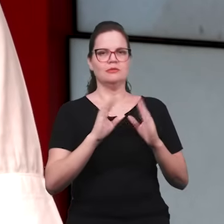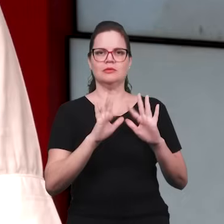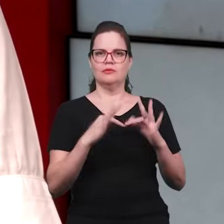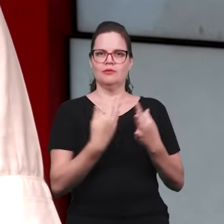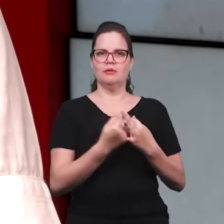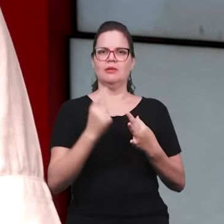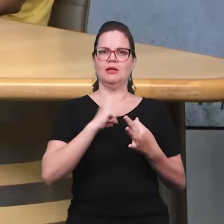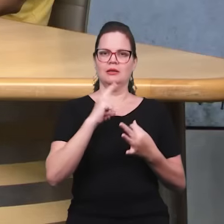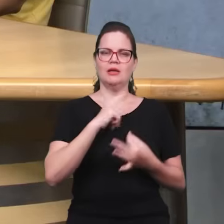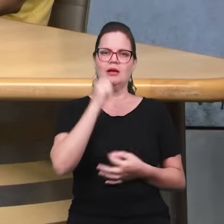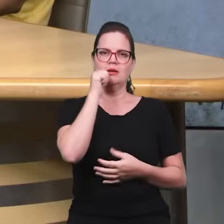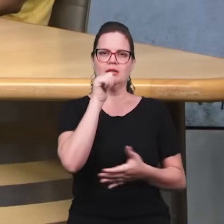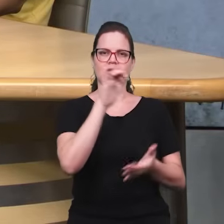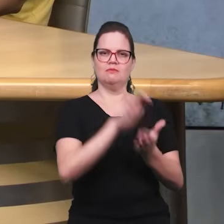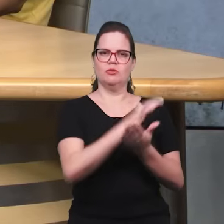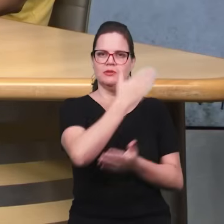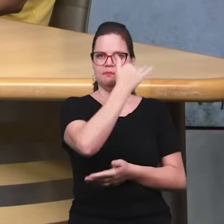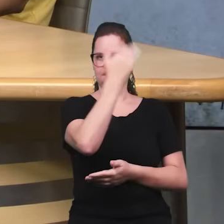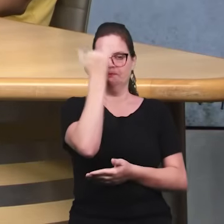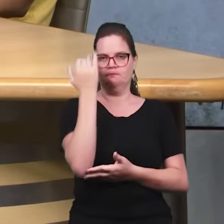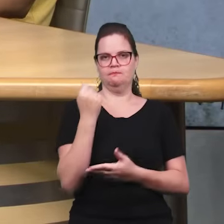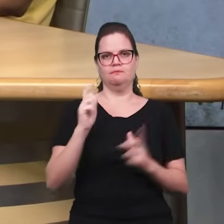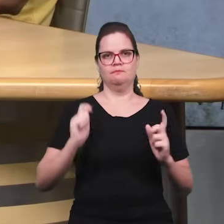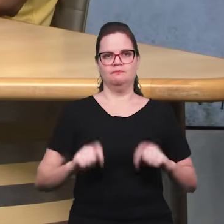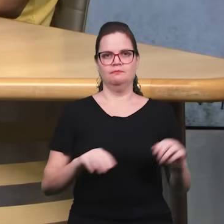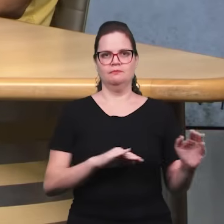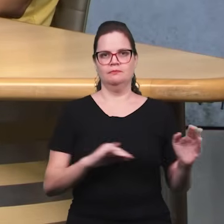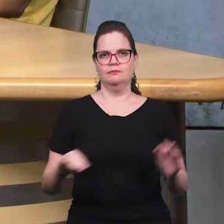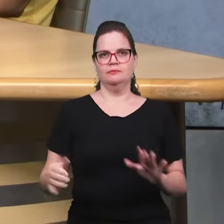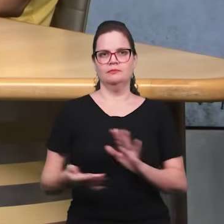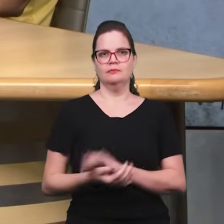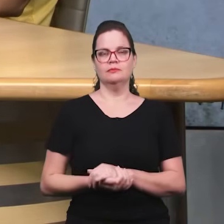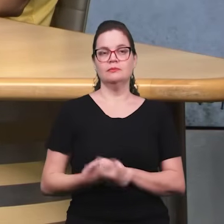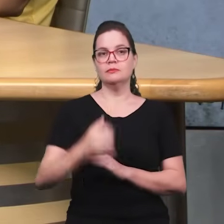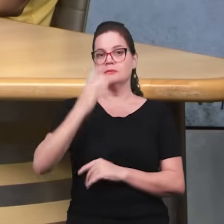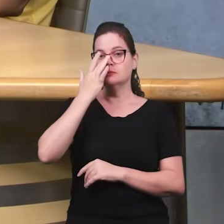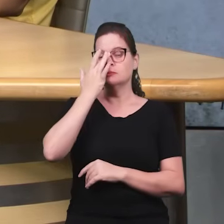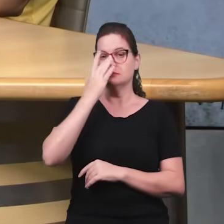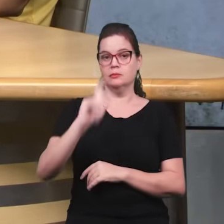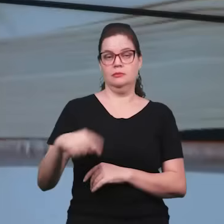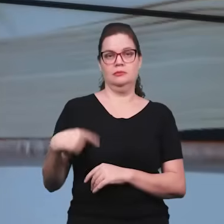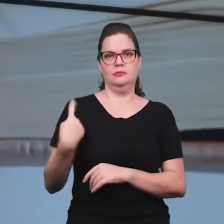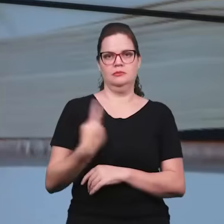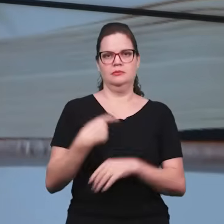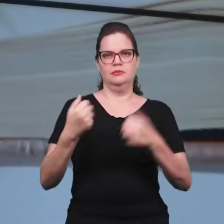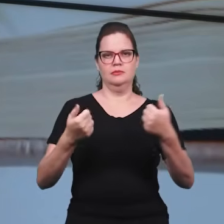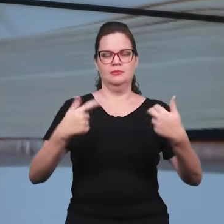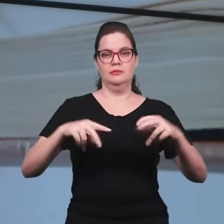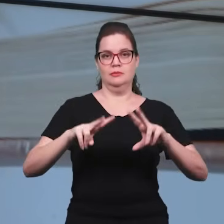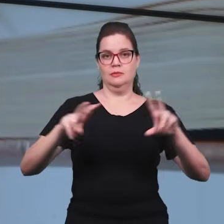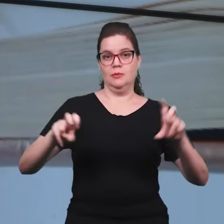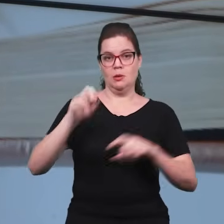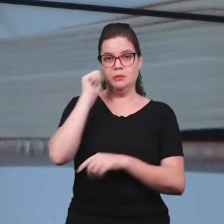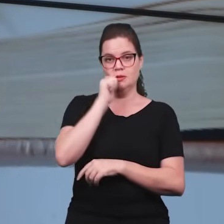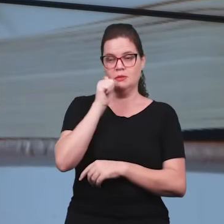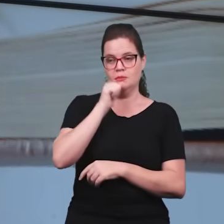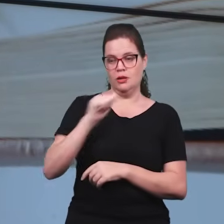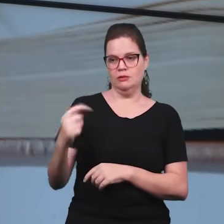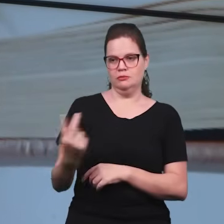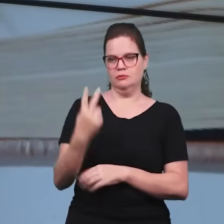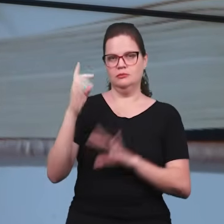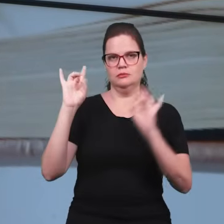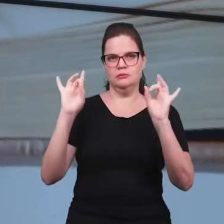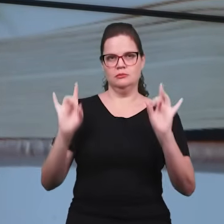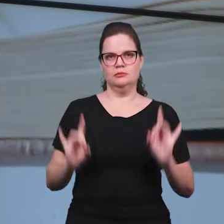lado. Isso é uma bênção, por quê? Porque nós estamos tratando da mulher virtuosa, né?